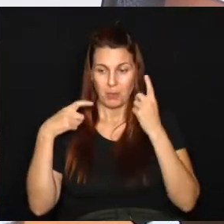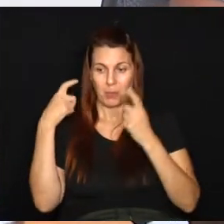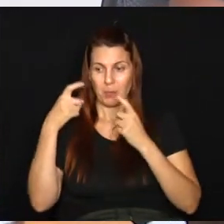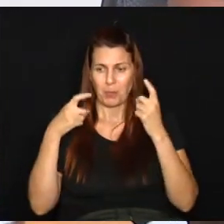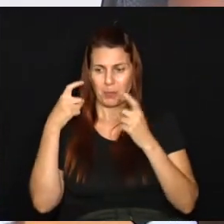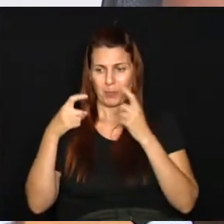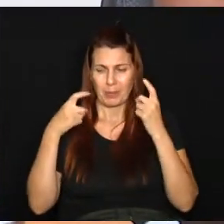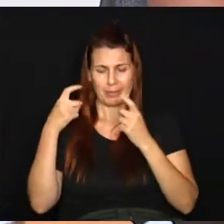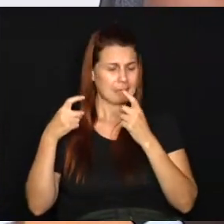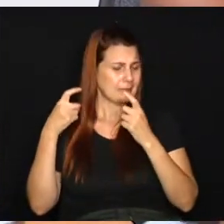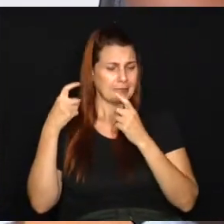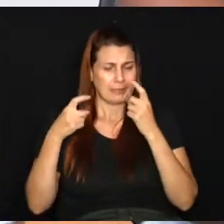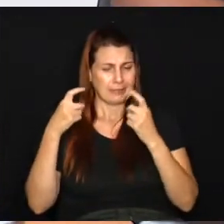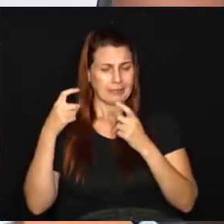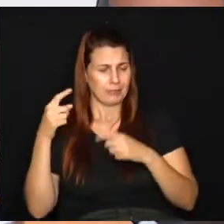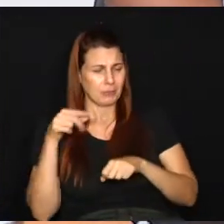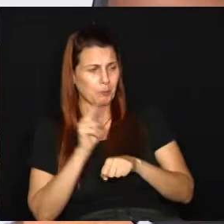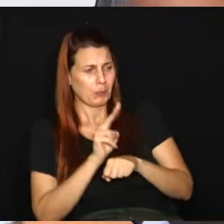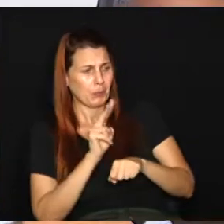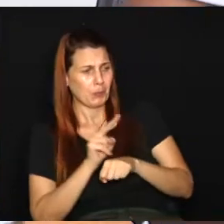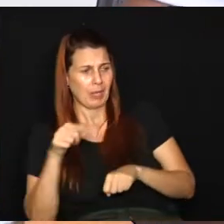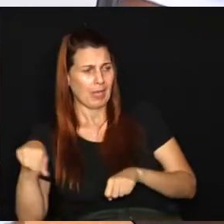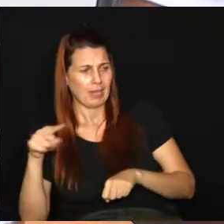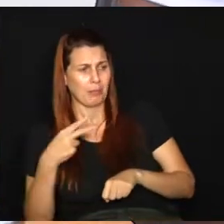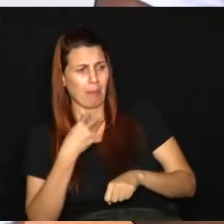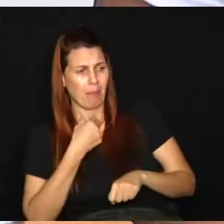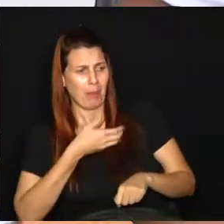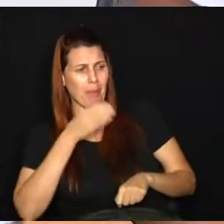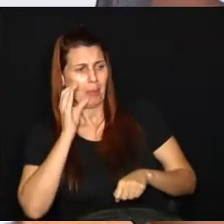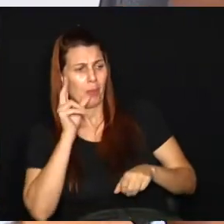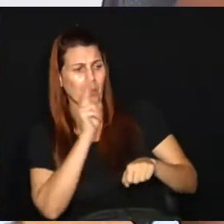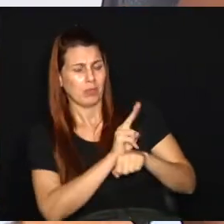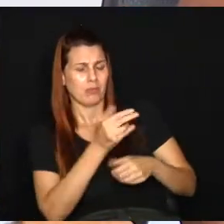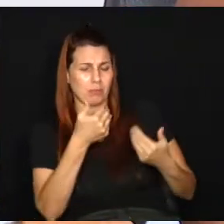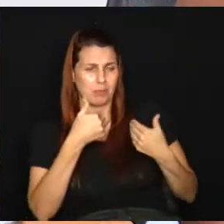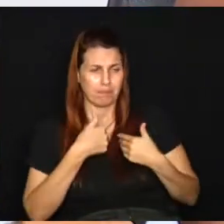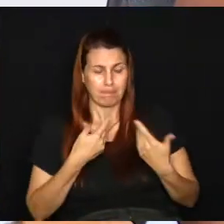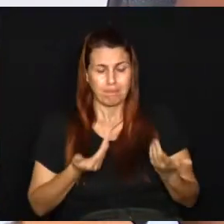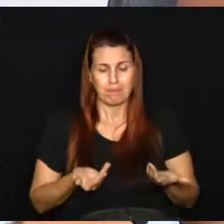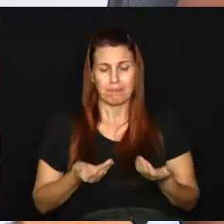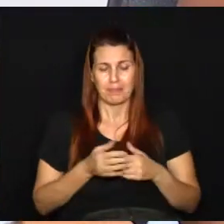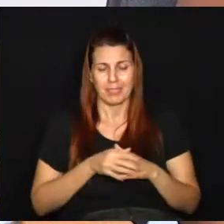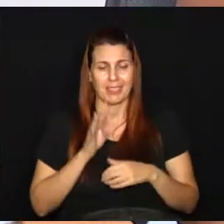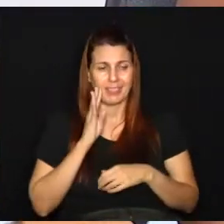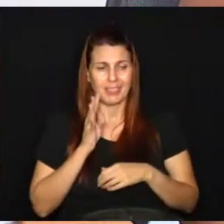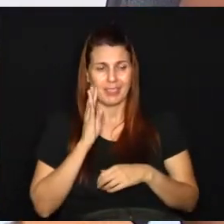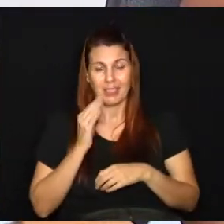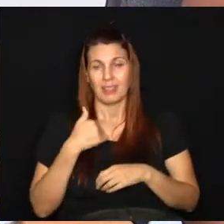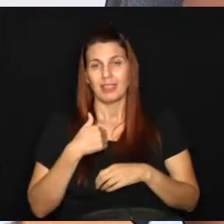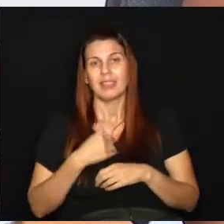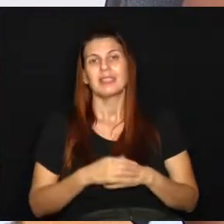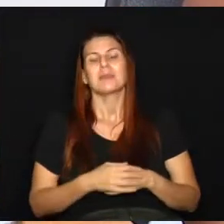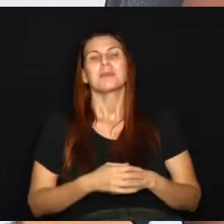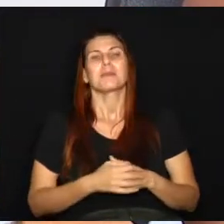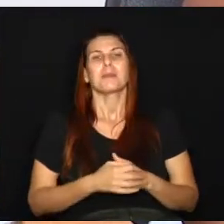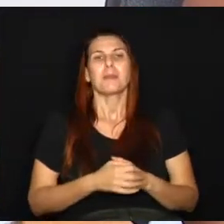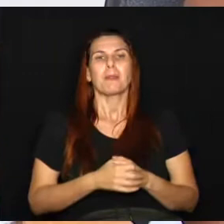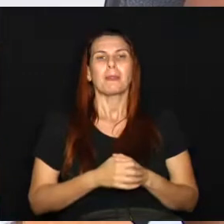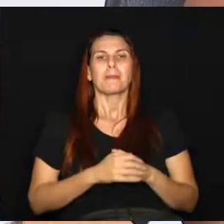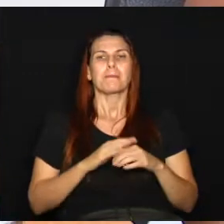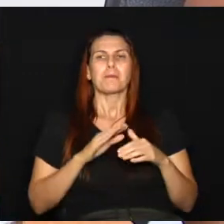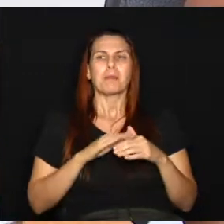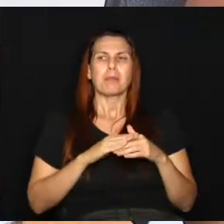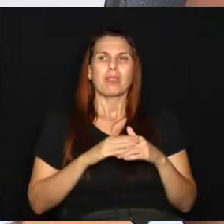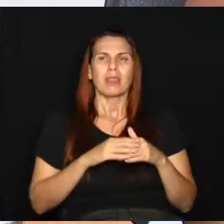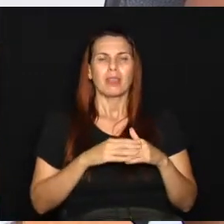eu dar trabalho. Então, eles não podem beber, porque tem que cuidar de mim. Aí isso é muito legal. Eu sei que, assim, no começo a